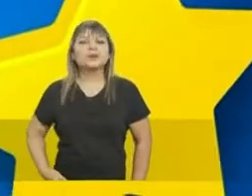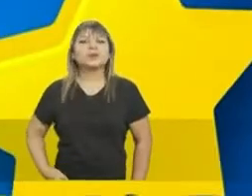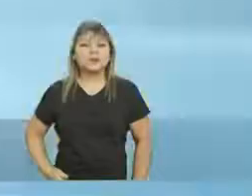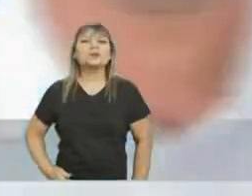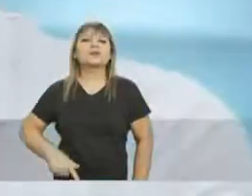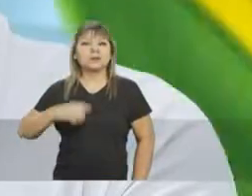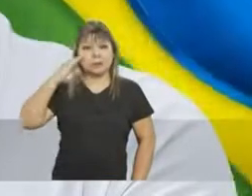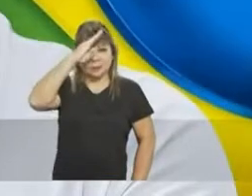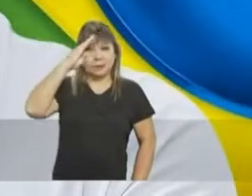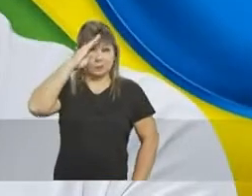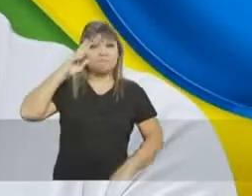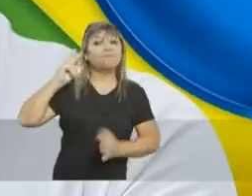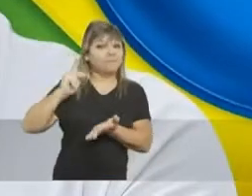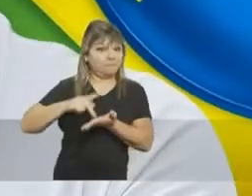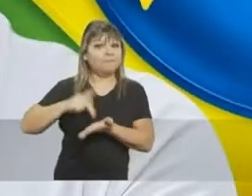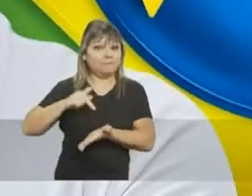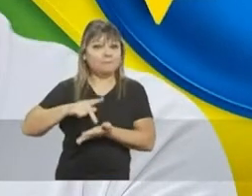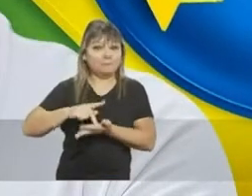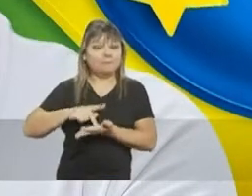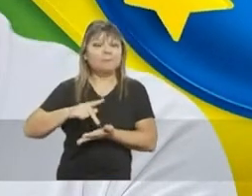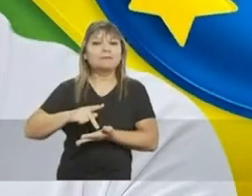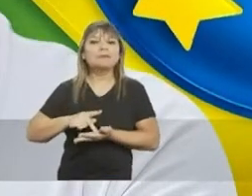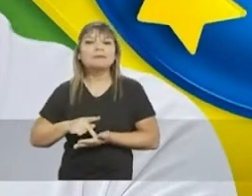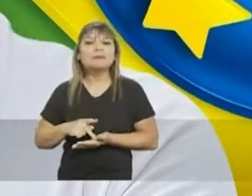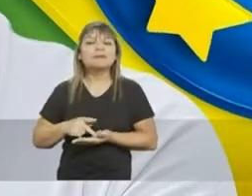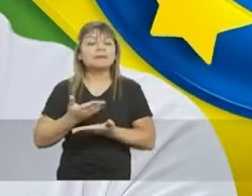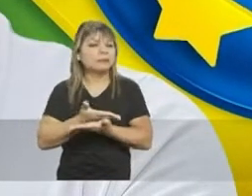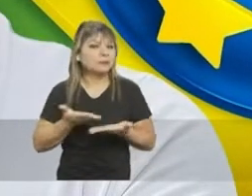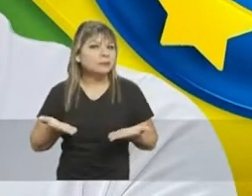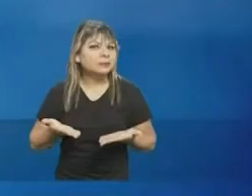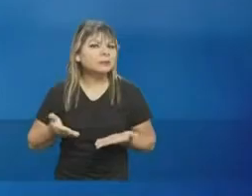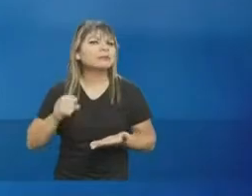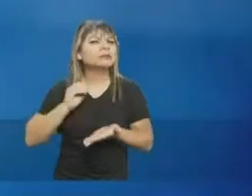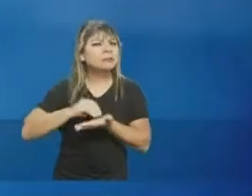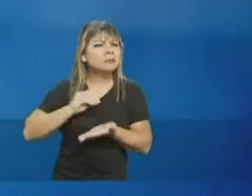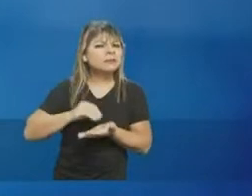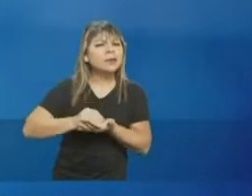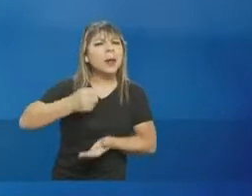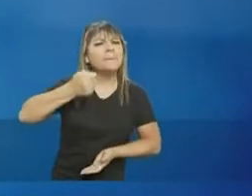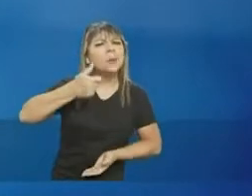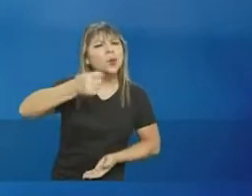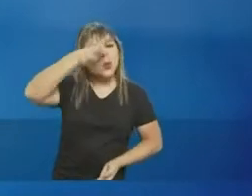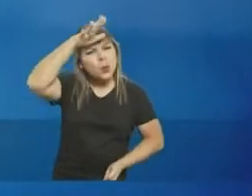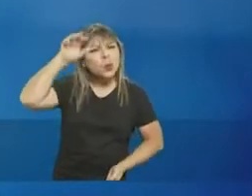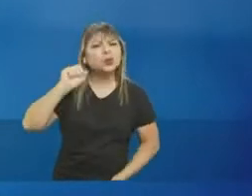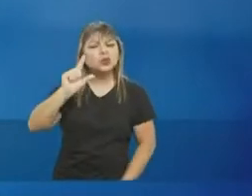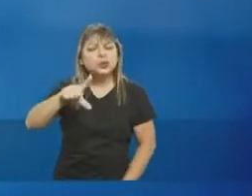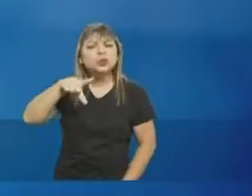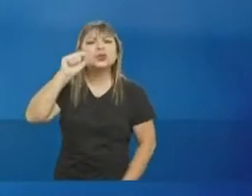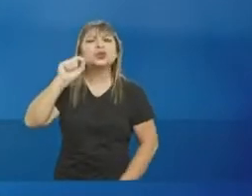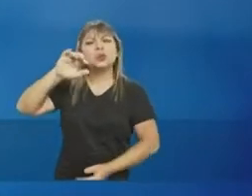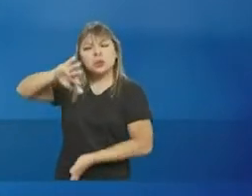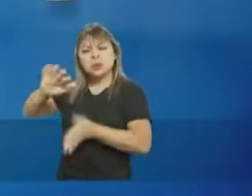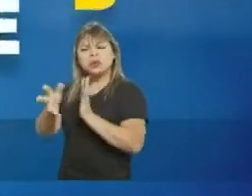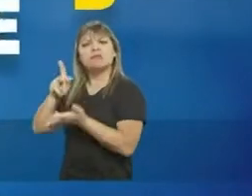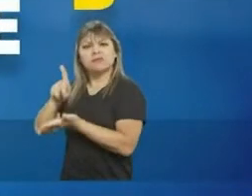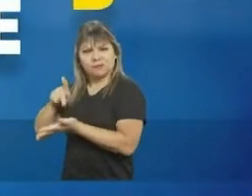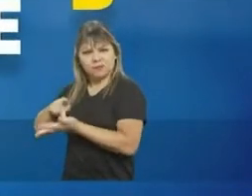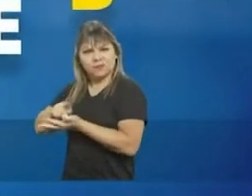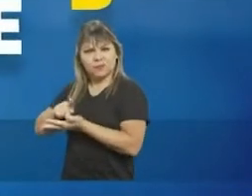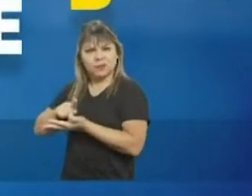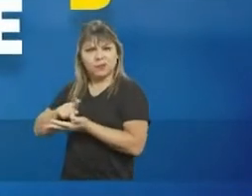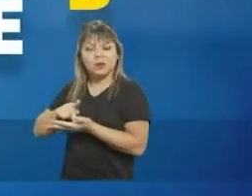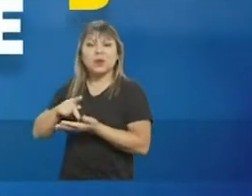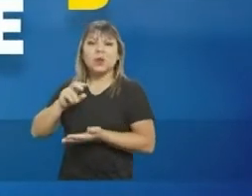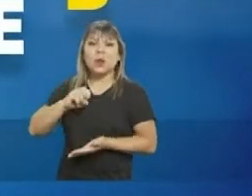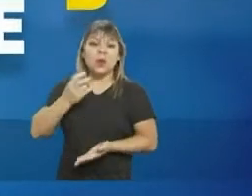28 Governador. Bolsonaro de verdade. Gente, Falta pouco para o sul-mato-grossense escolher entre a